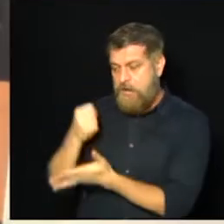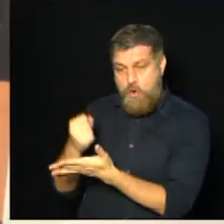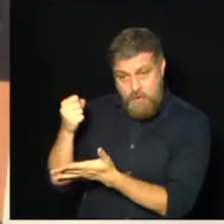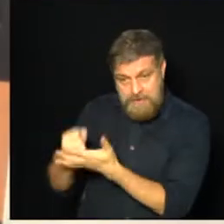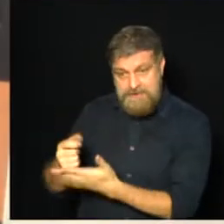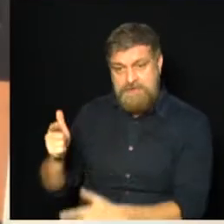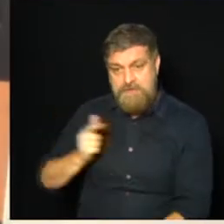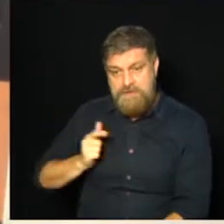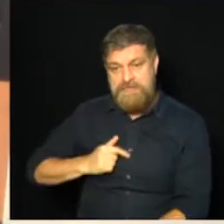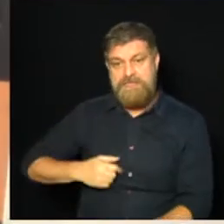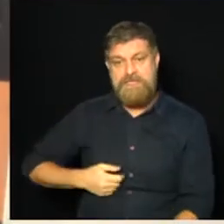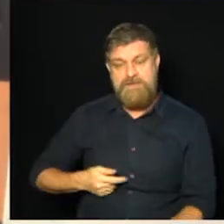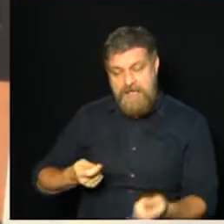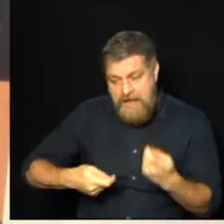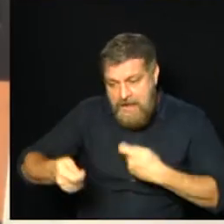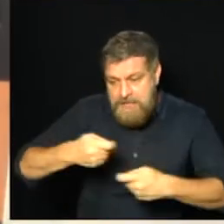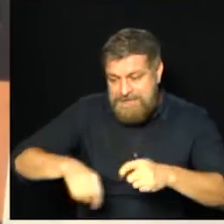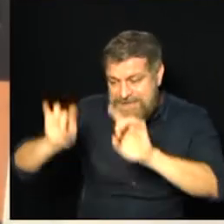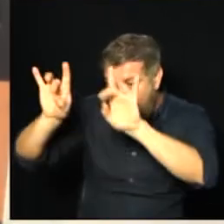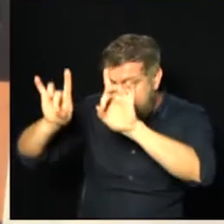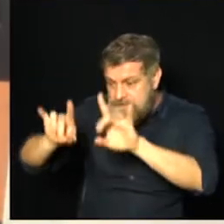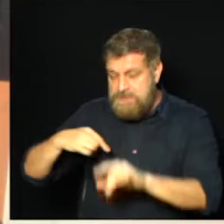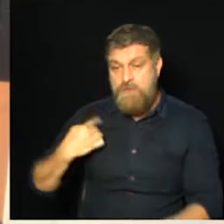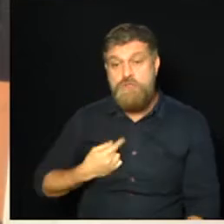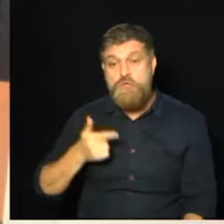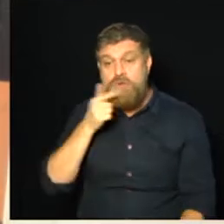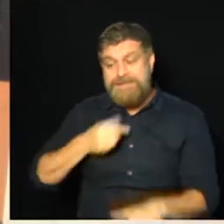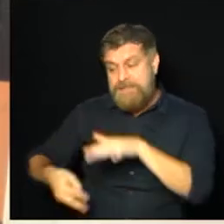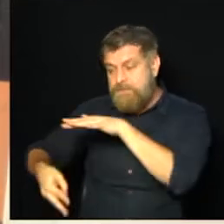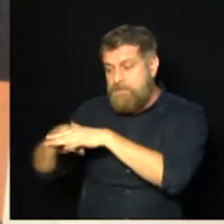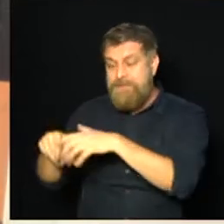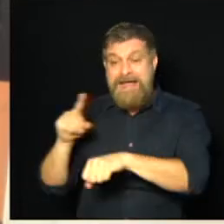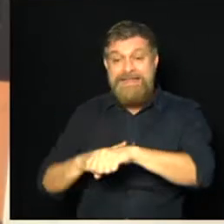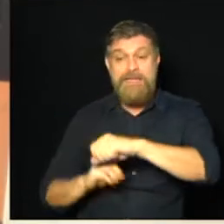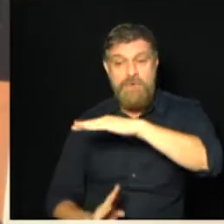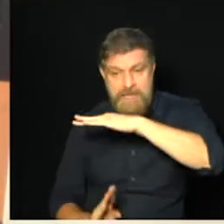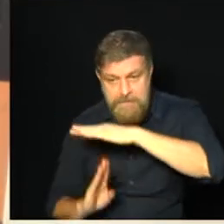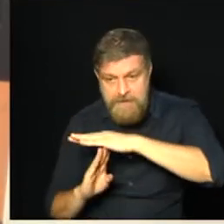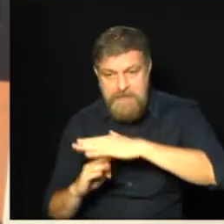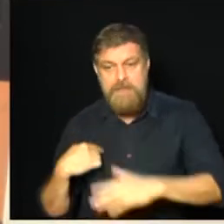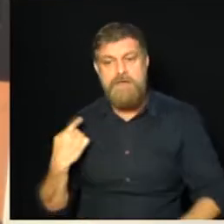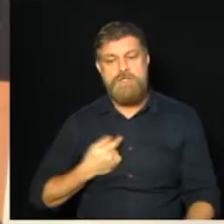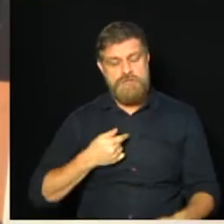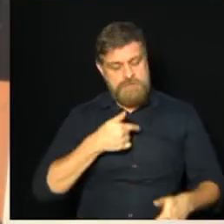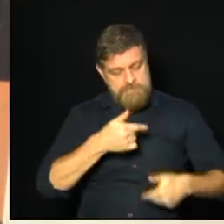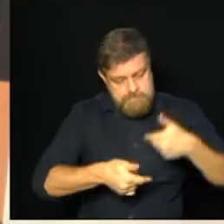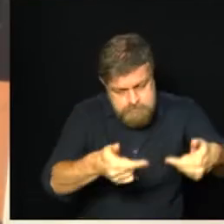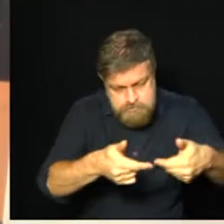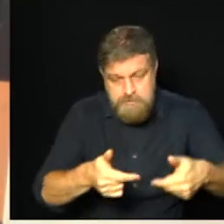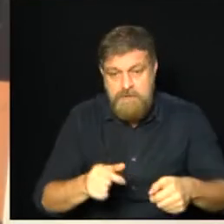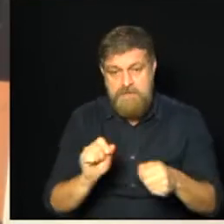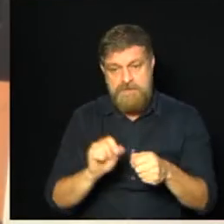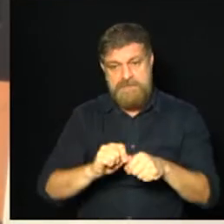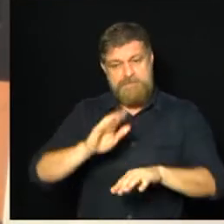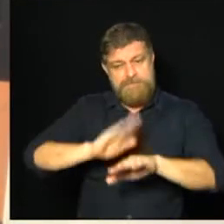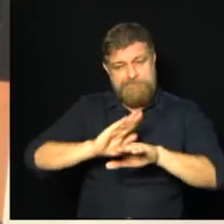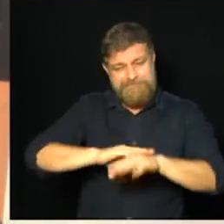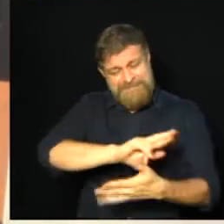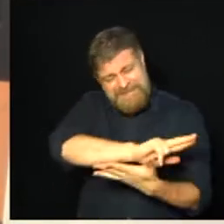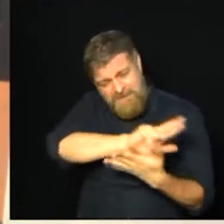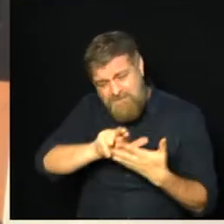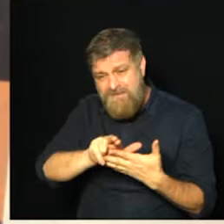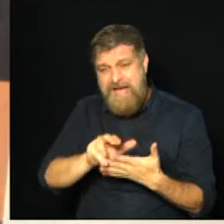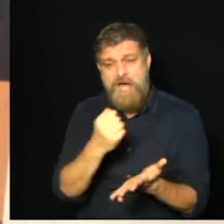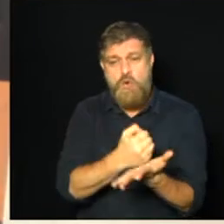criação do regime administrativo especial para a gente contratar os temporários. Nós fizemos esses processos de contratação vários,